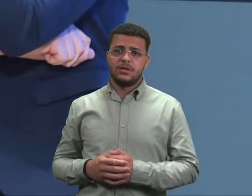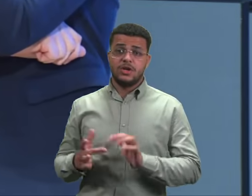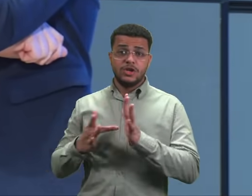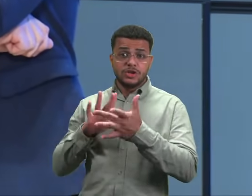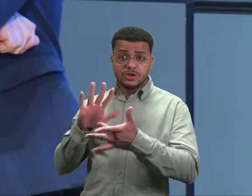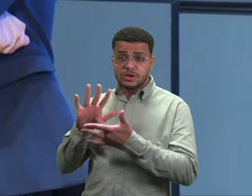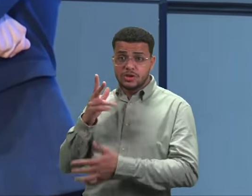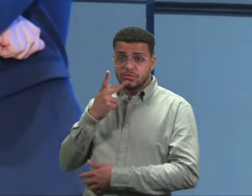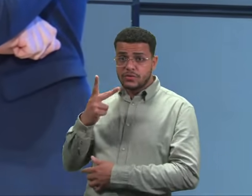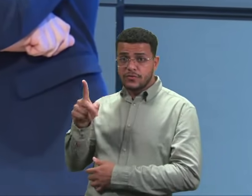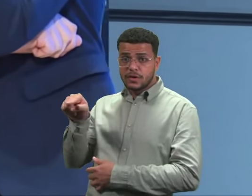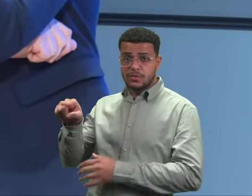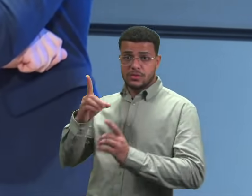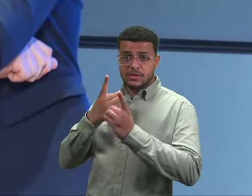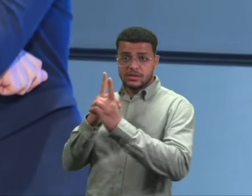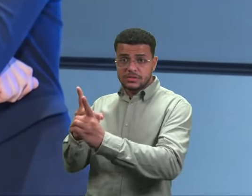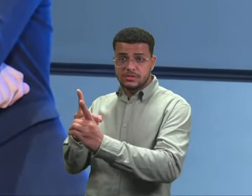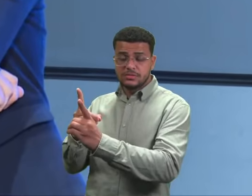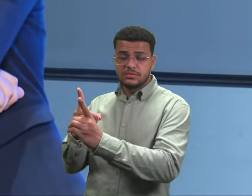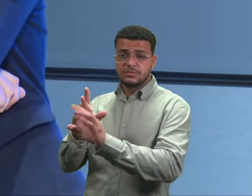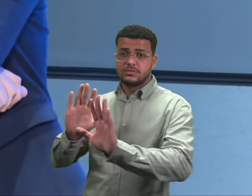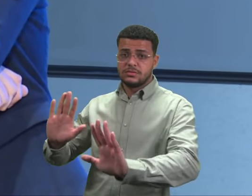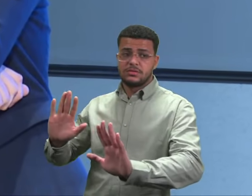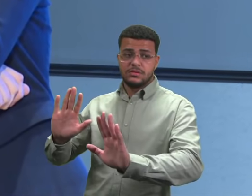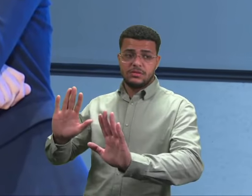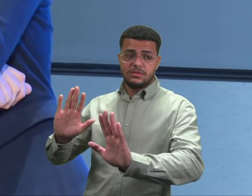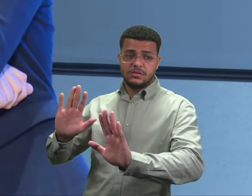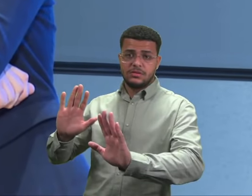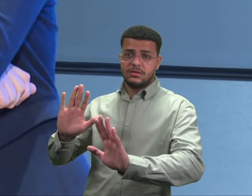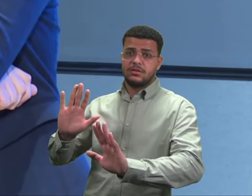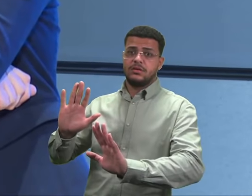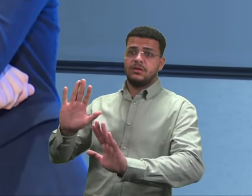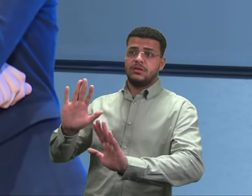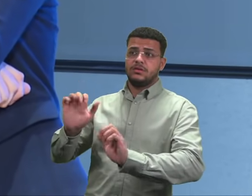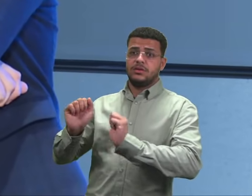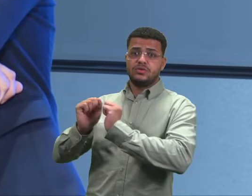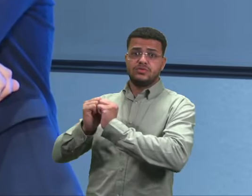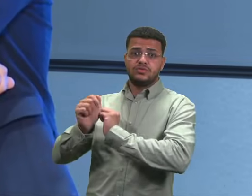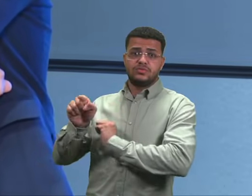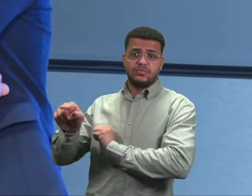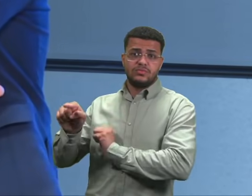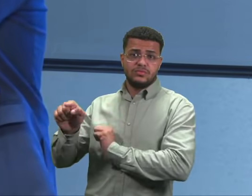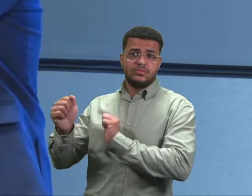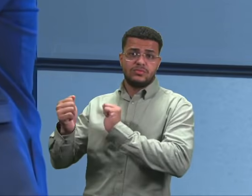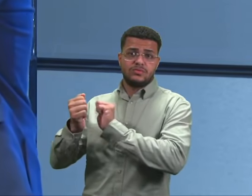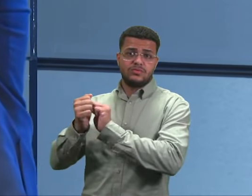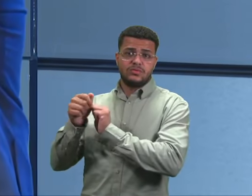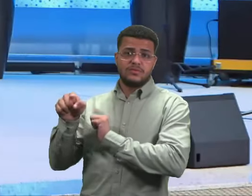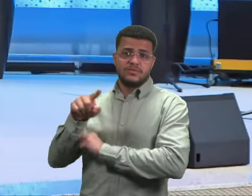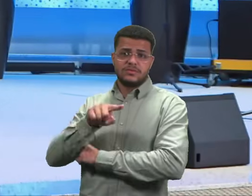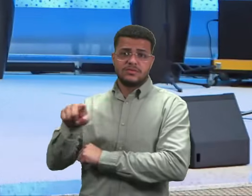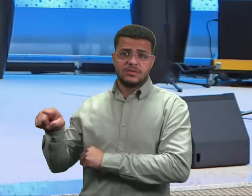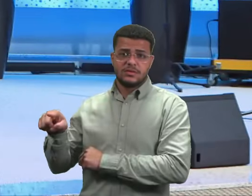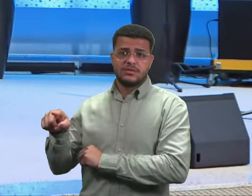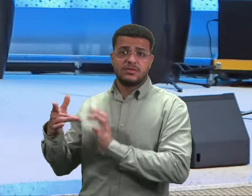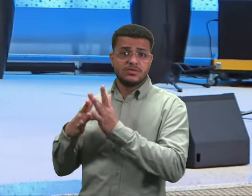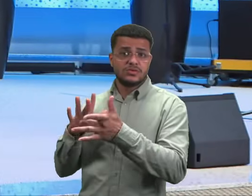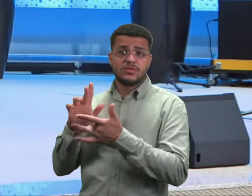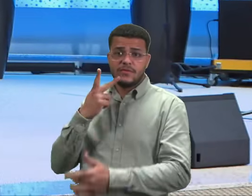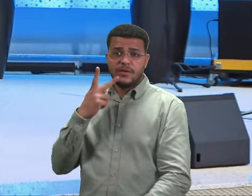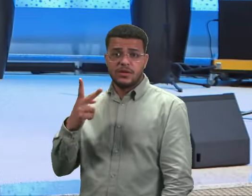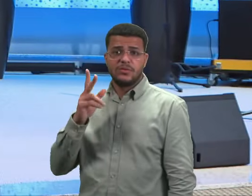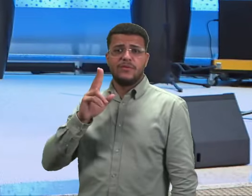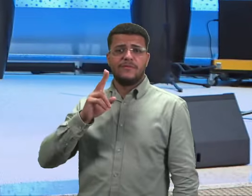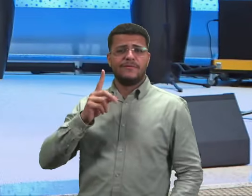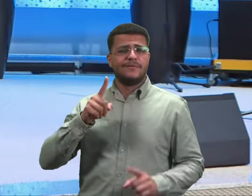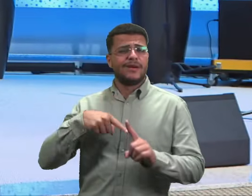Jesus falou para os discípulos: eu não vou mais estar com vocês. E Jesus falou várias vezes: vocês não vão poder